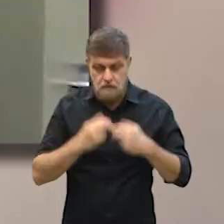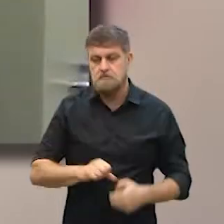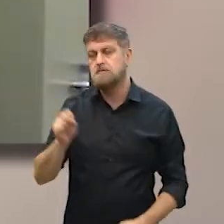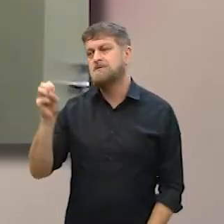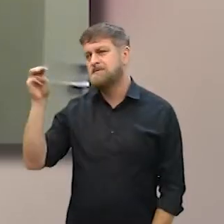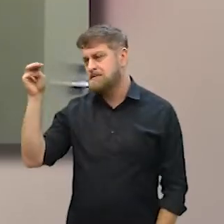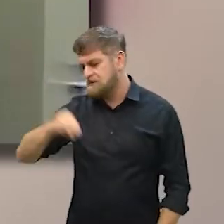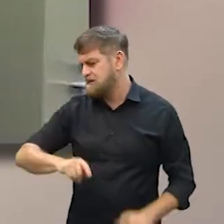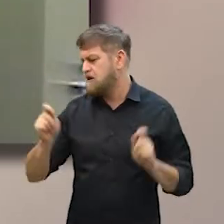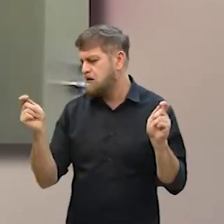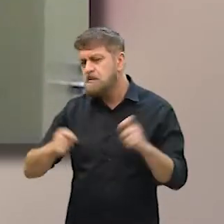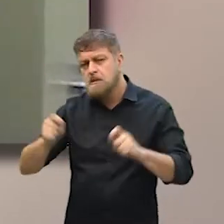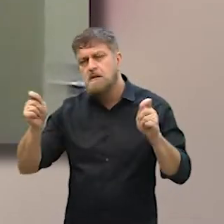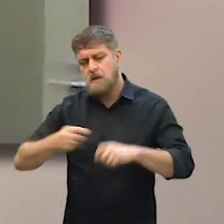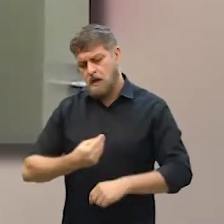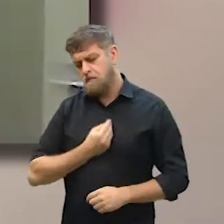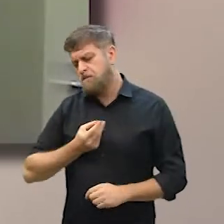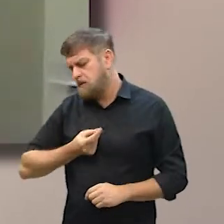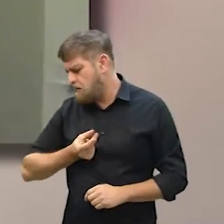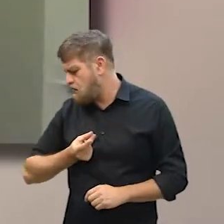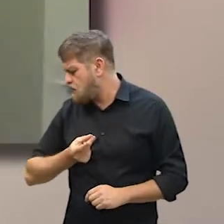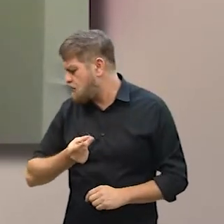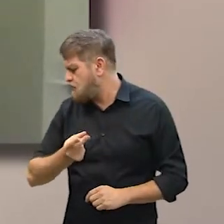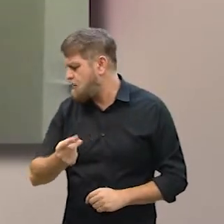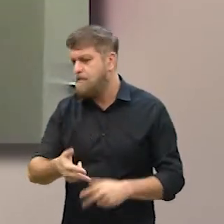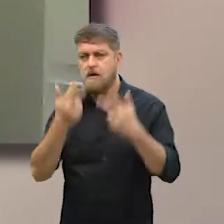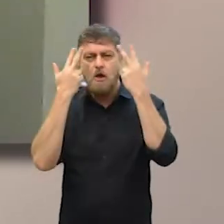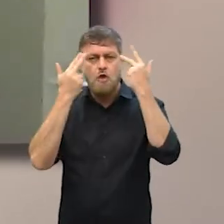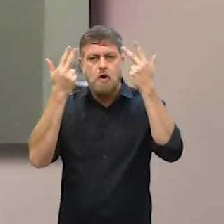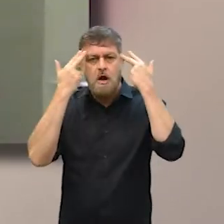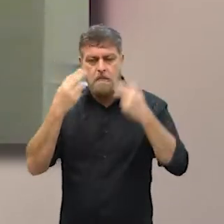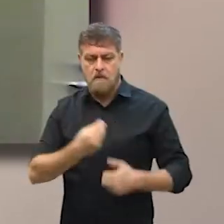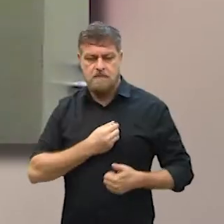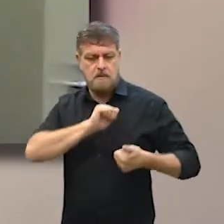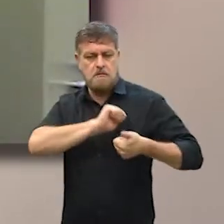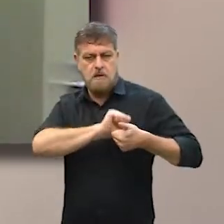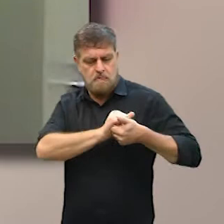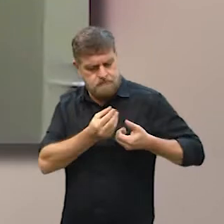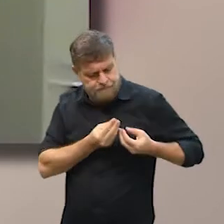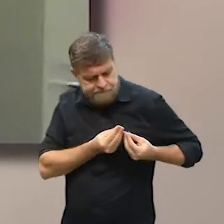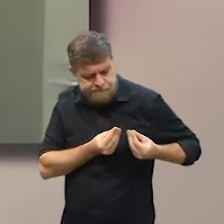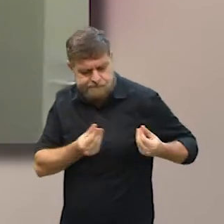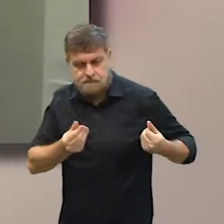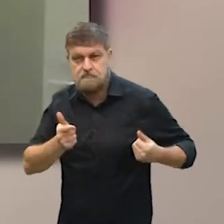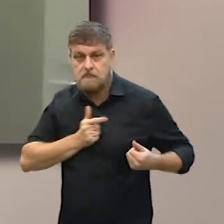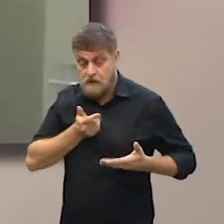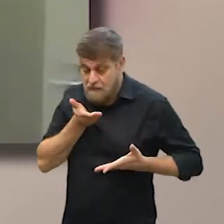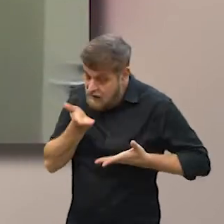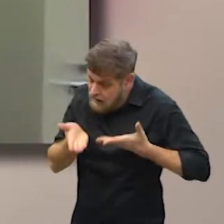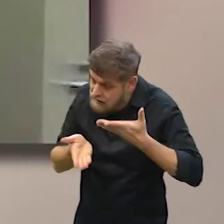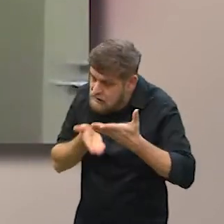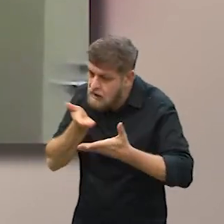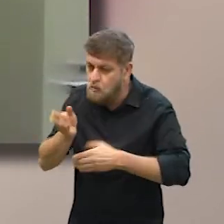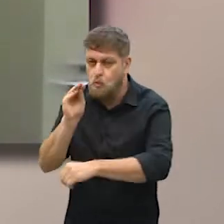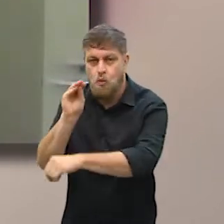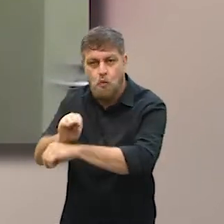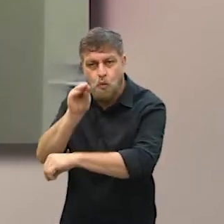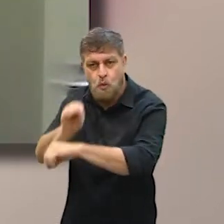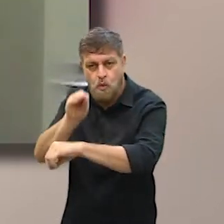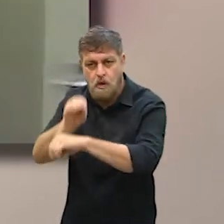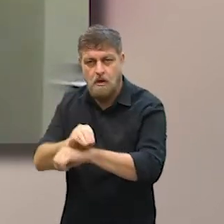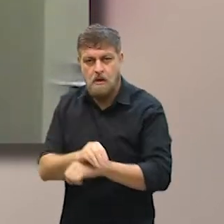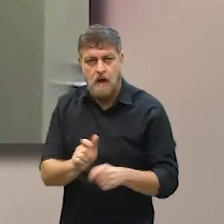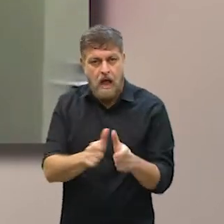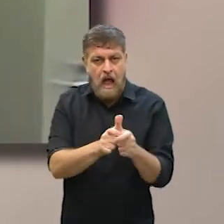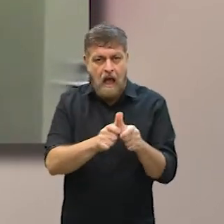sim dá para ter uma vida bastante normal uma boa qualidade de vida fazendo tratamento na verdade